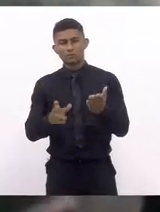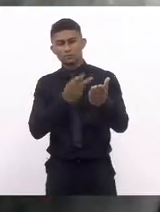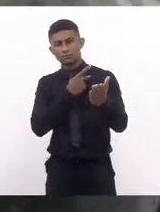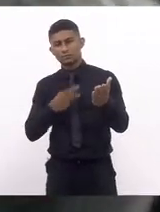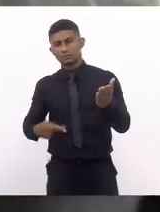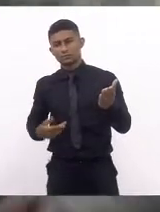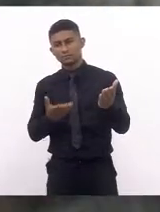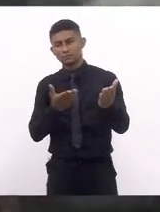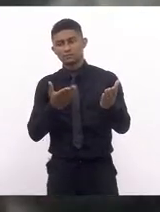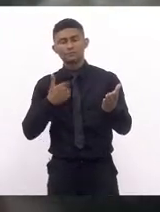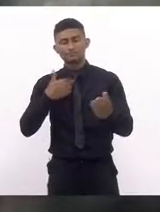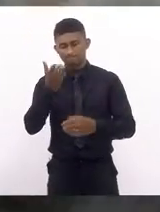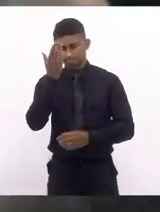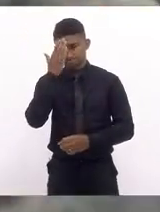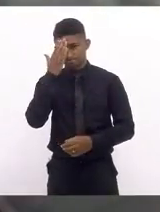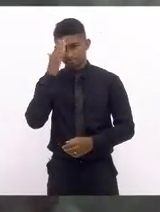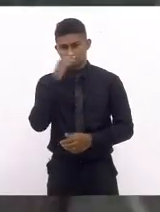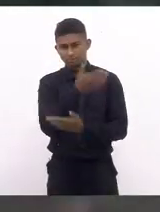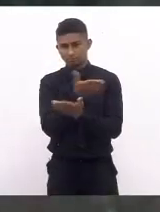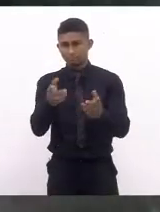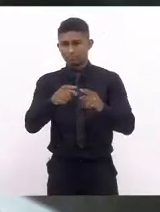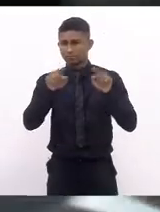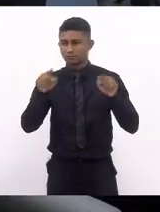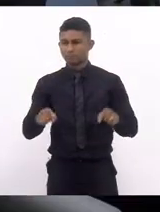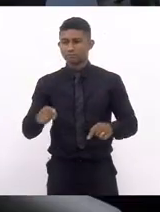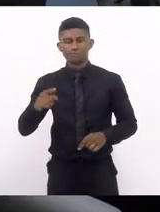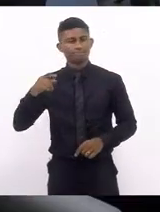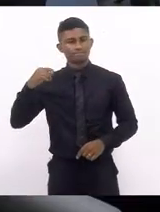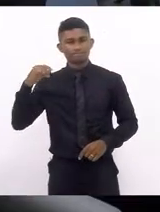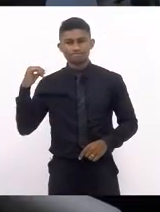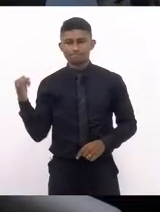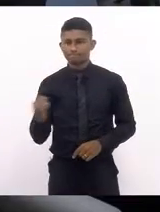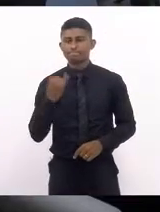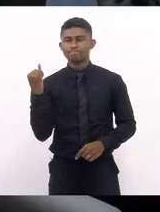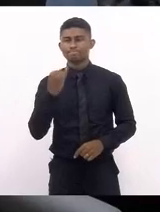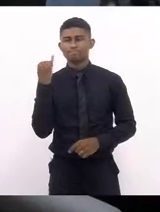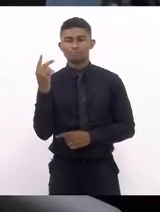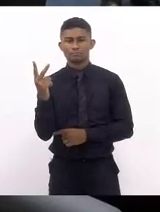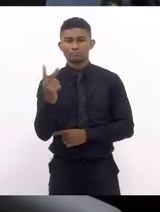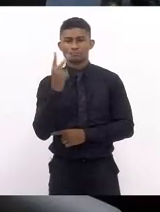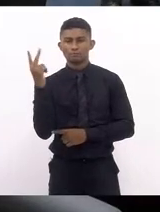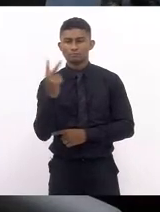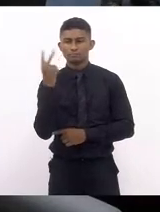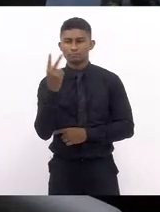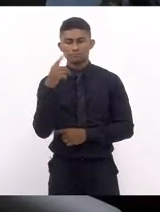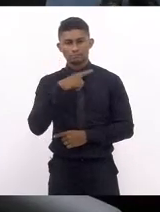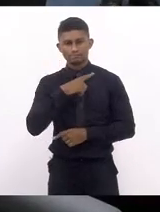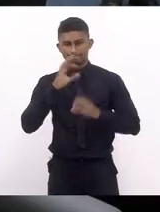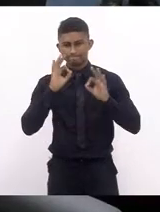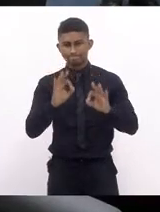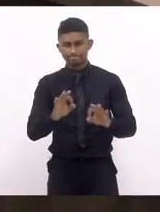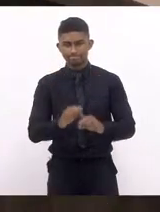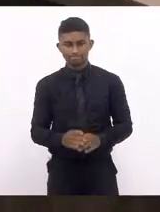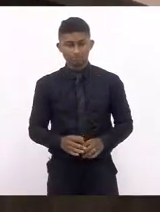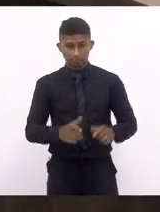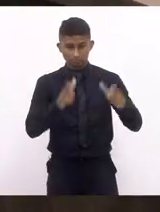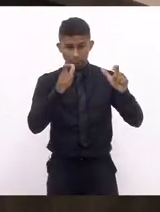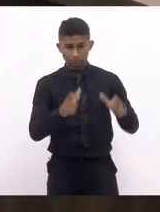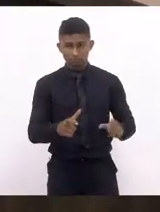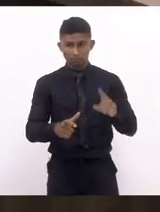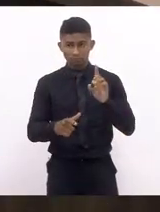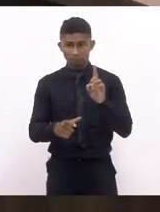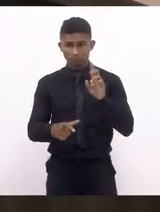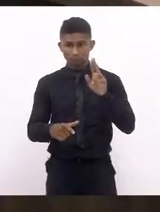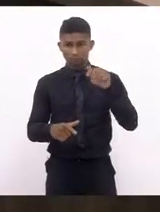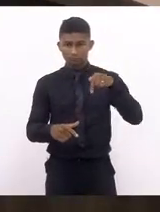e eu sei o valor que tem esses trabalhadores ao sei da Cedae ano tô indo qui de Caxias eu